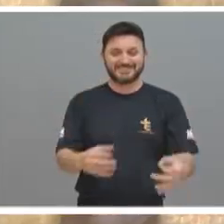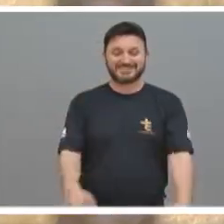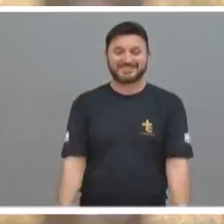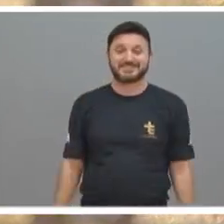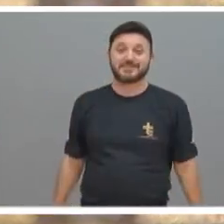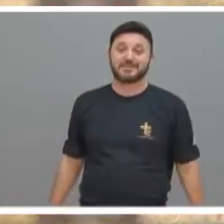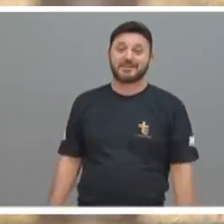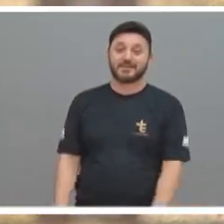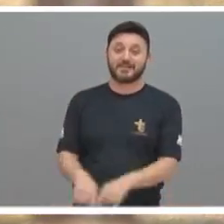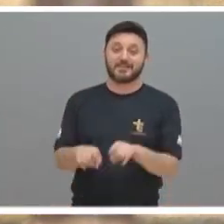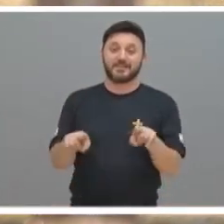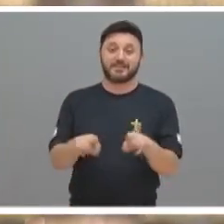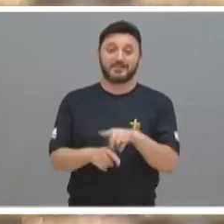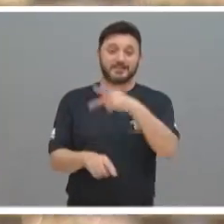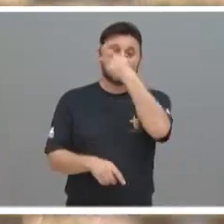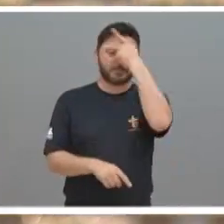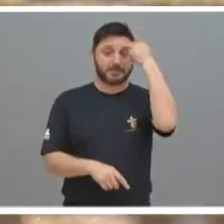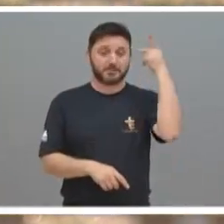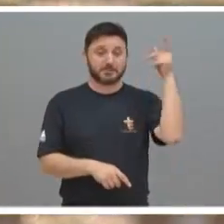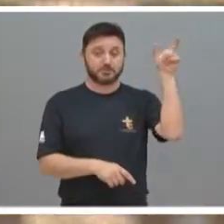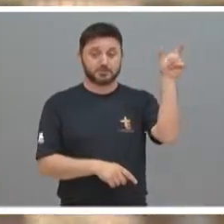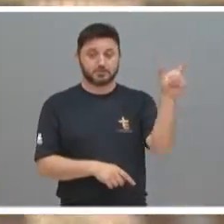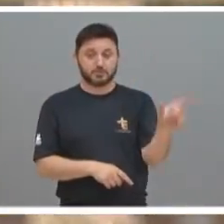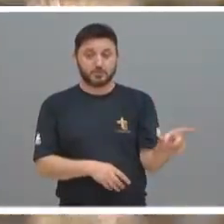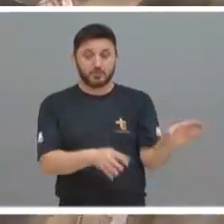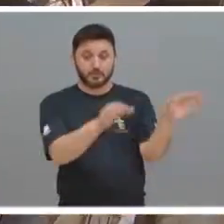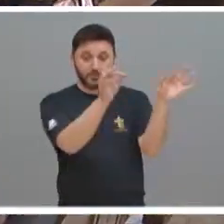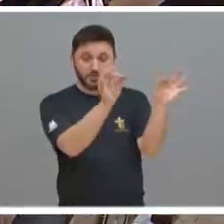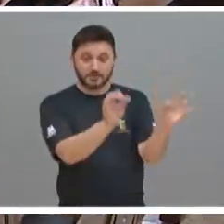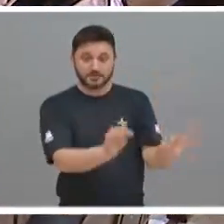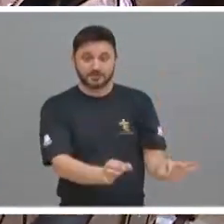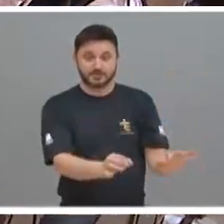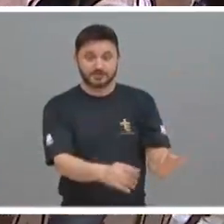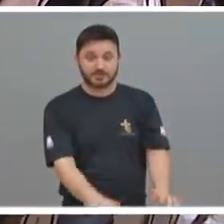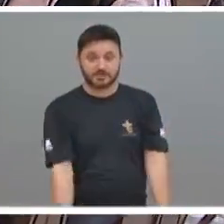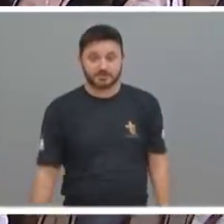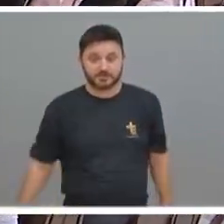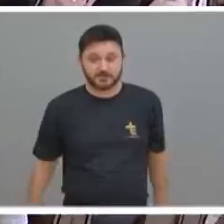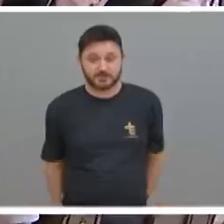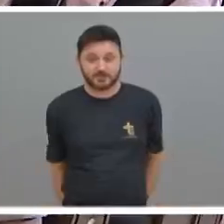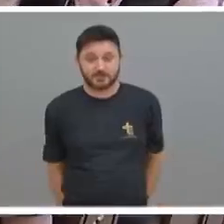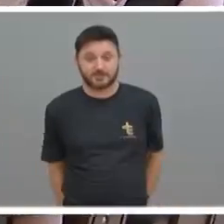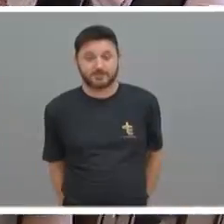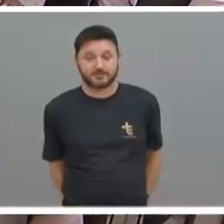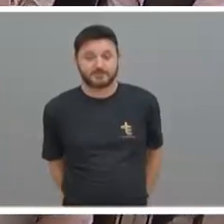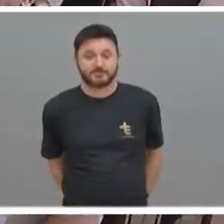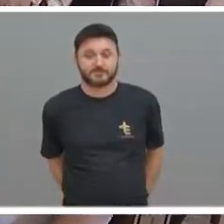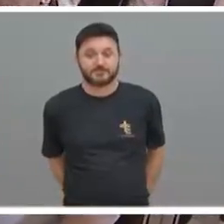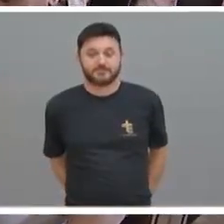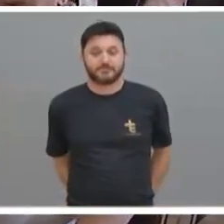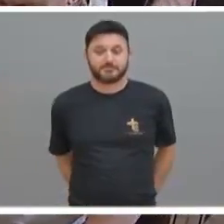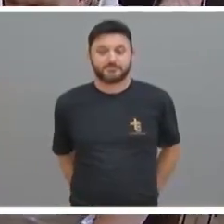certo. E pra pessoa certa.